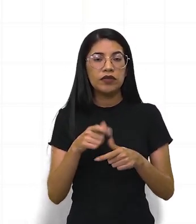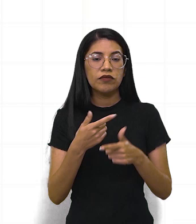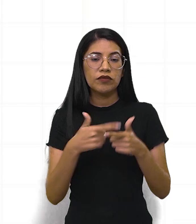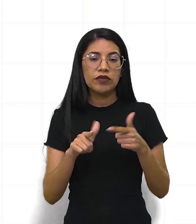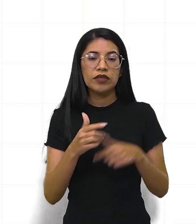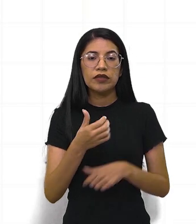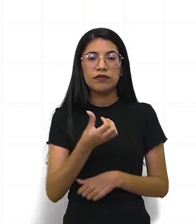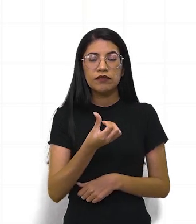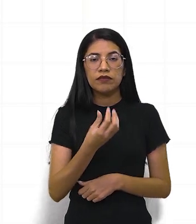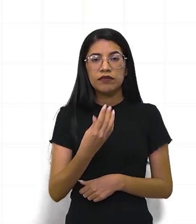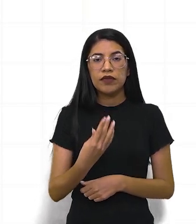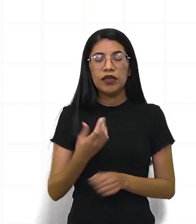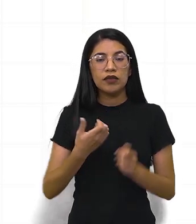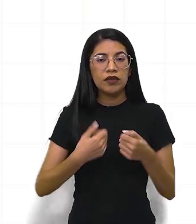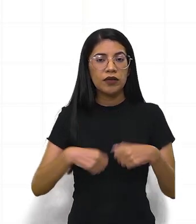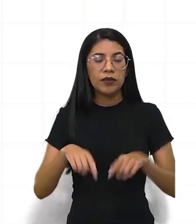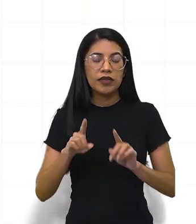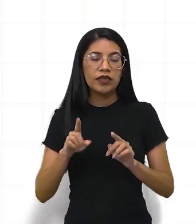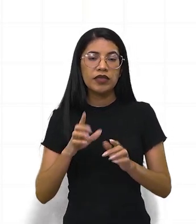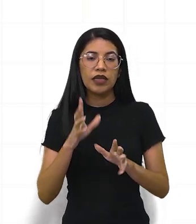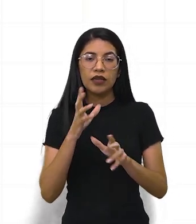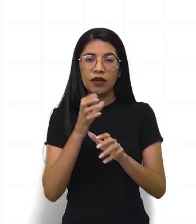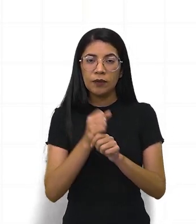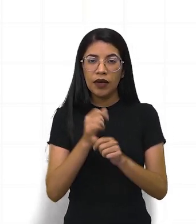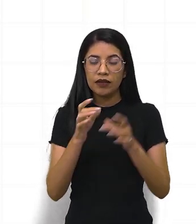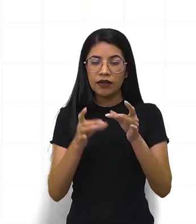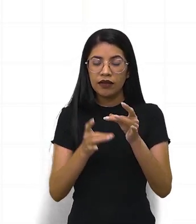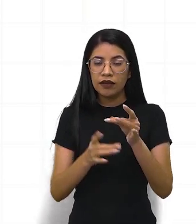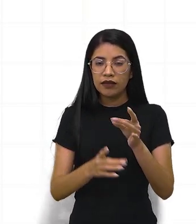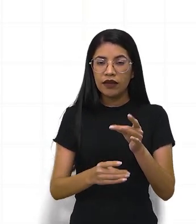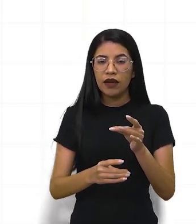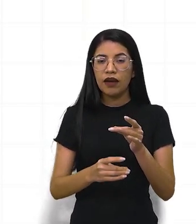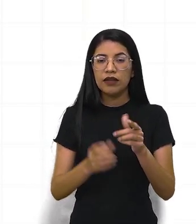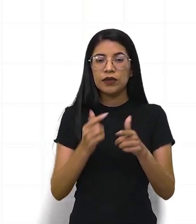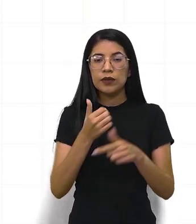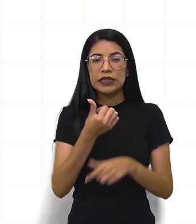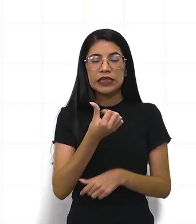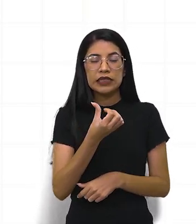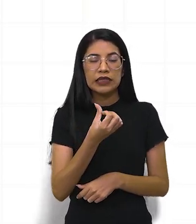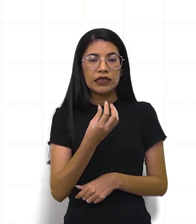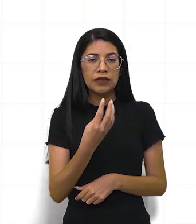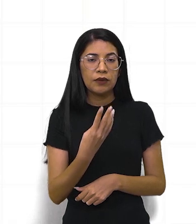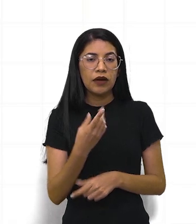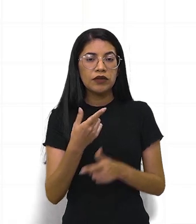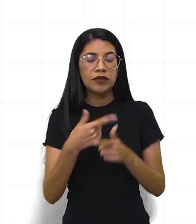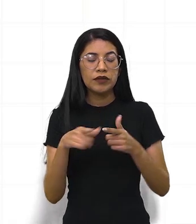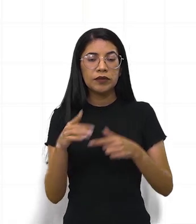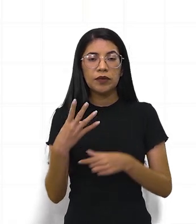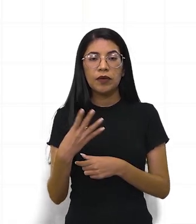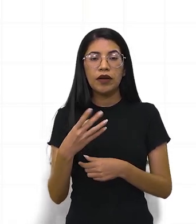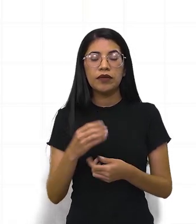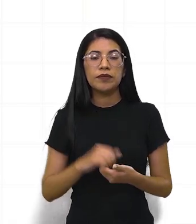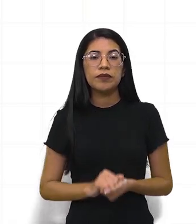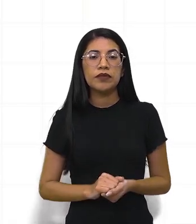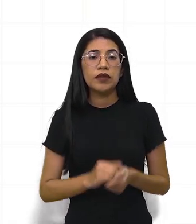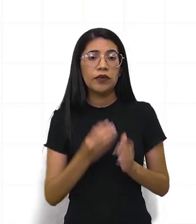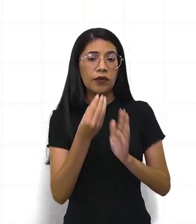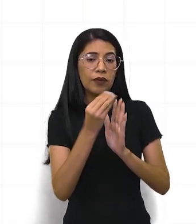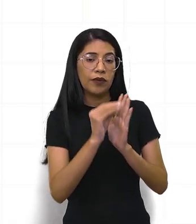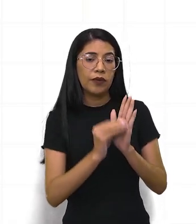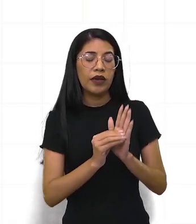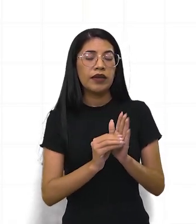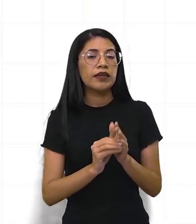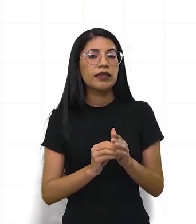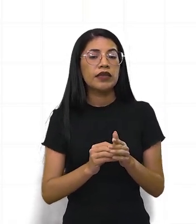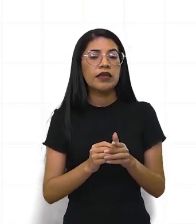de 164 dividido por 4. Então, eu já coloco aqui, ó, que 4 é